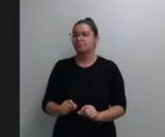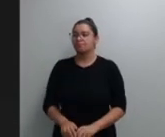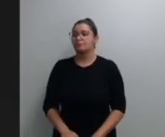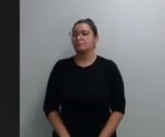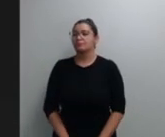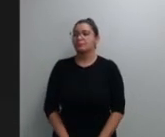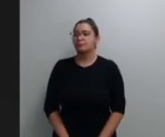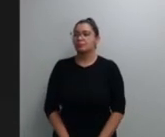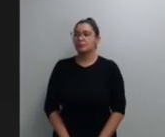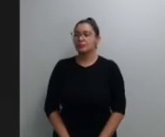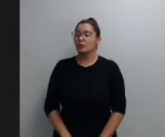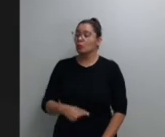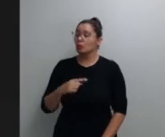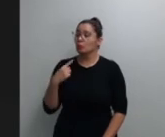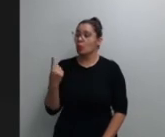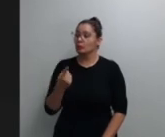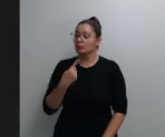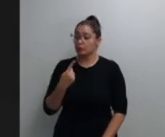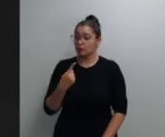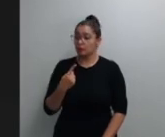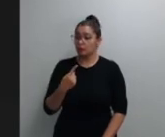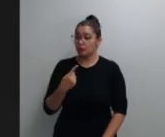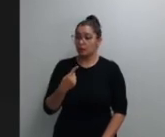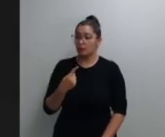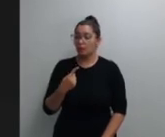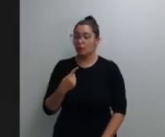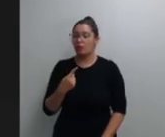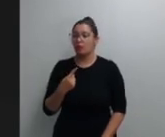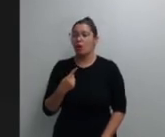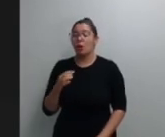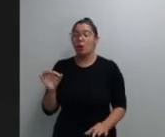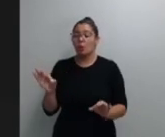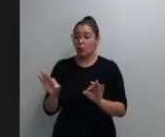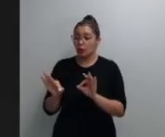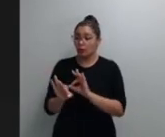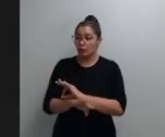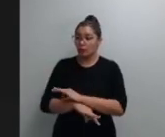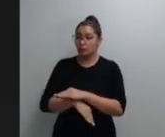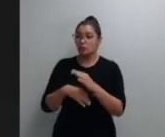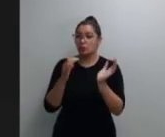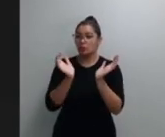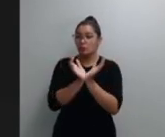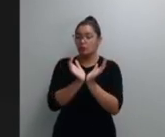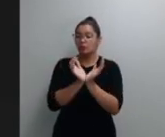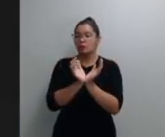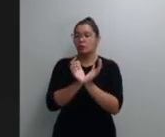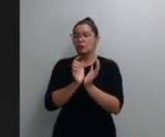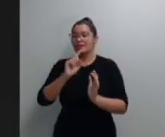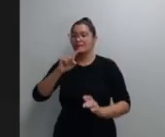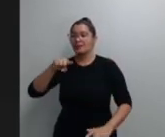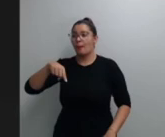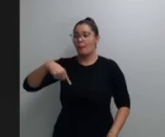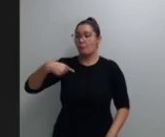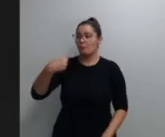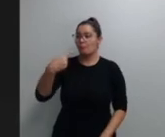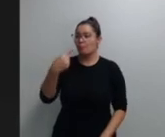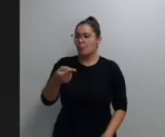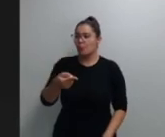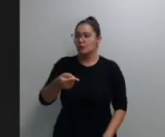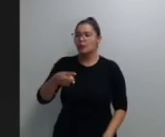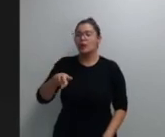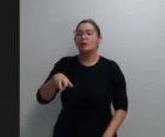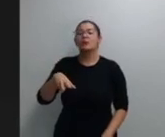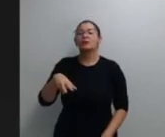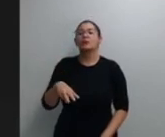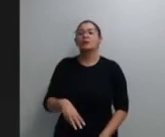nós poderíamos suspender a sessão e daríamos continuidade na próxima sessão por